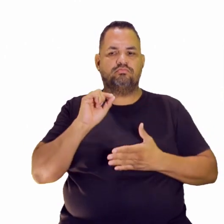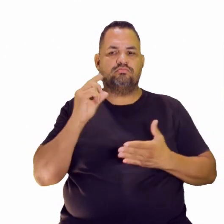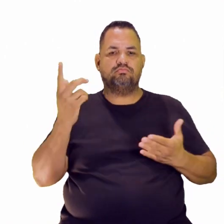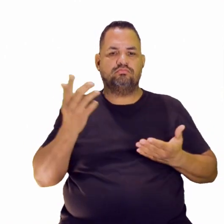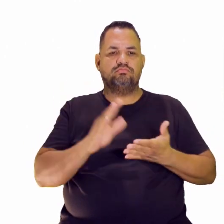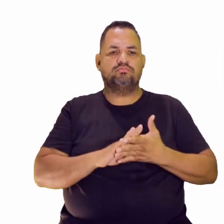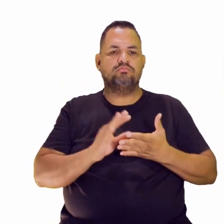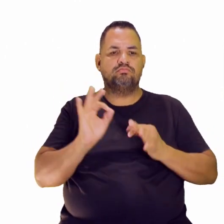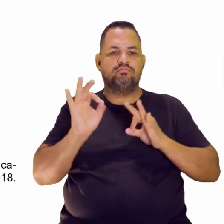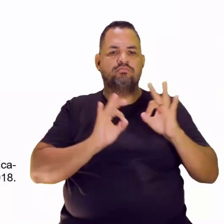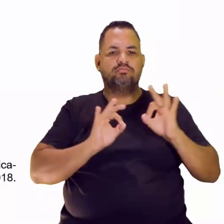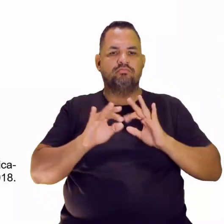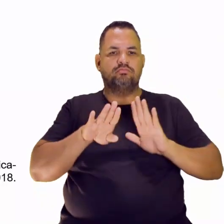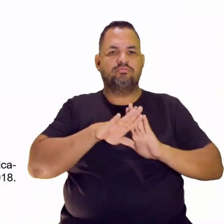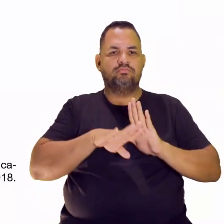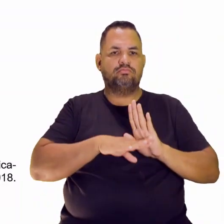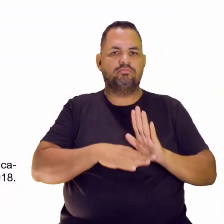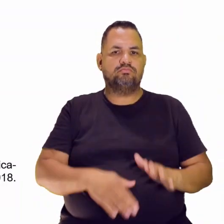estava estabelecido.